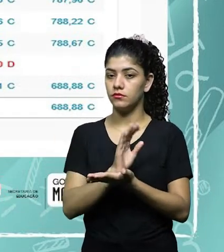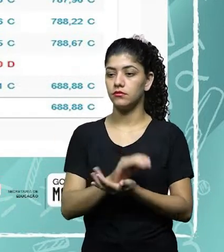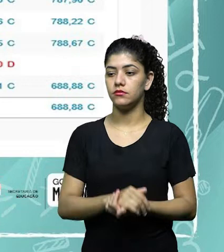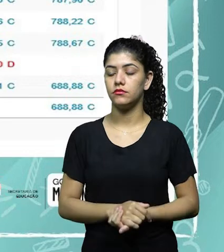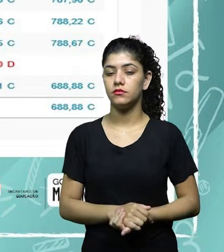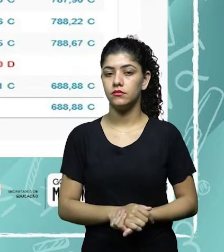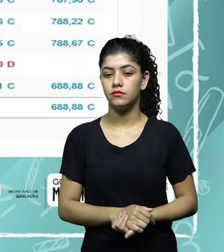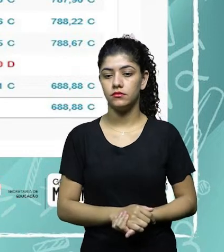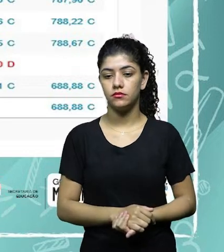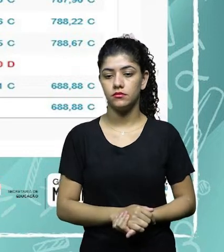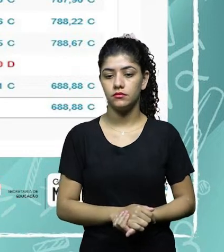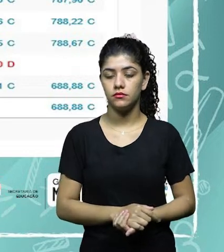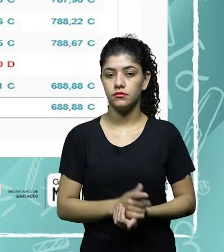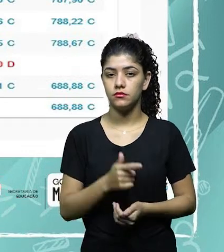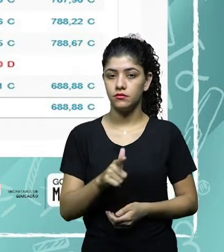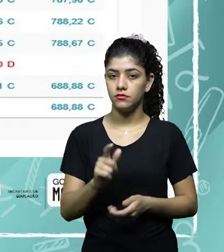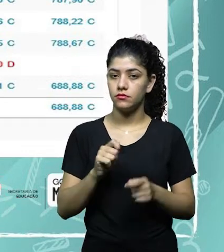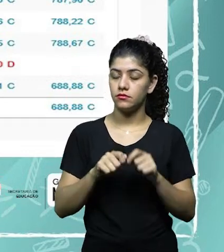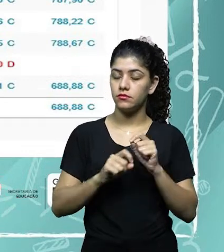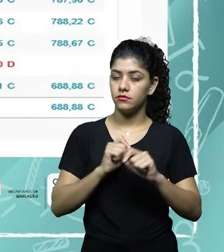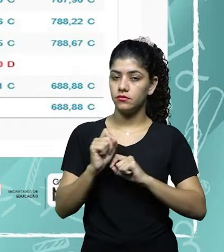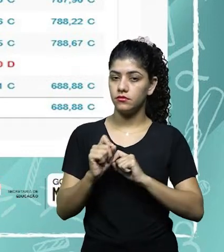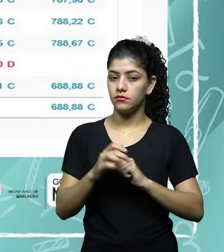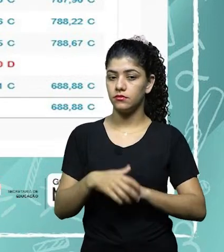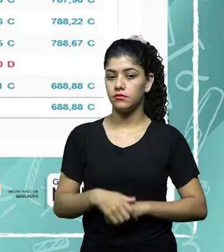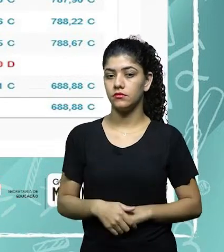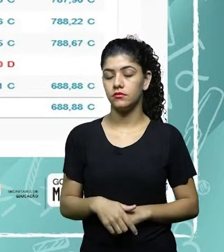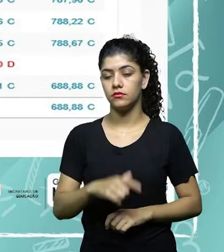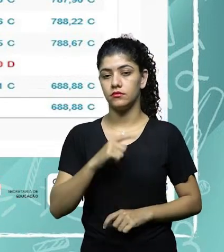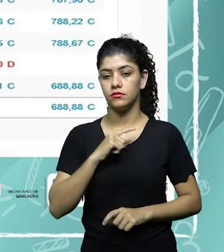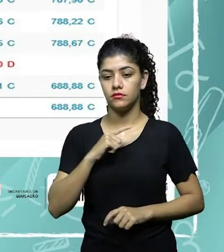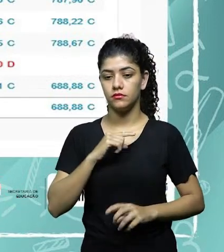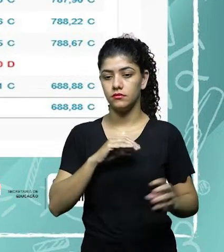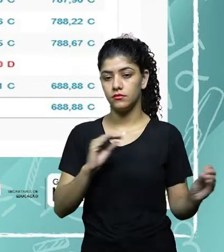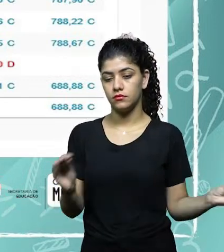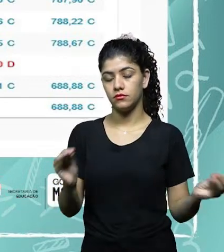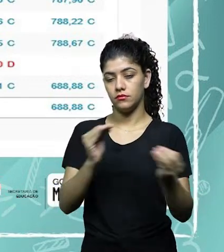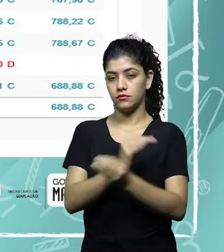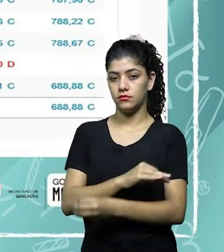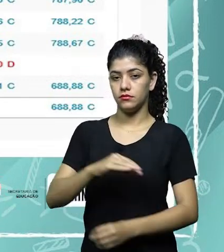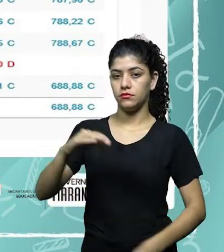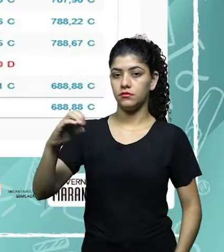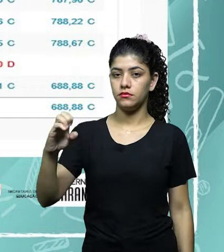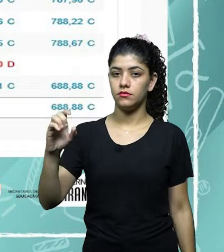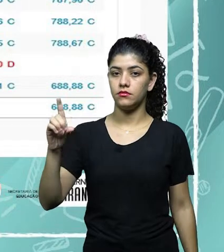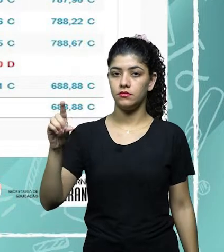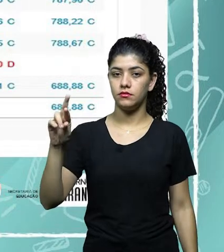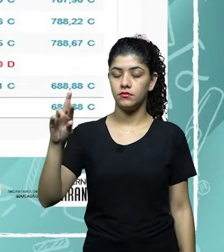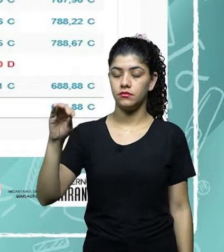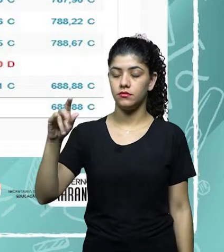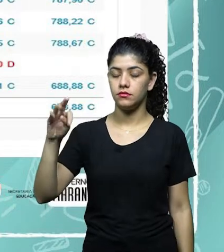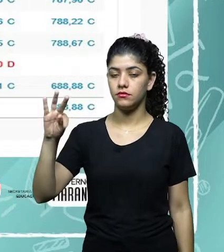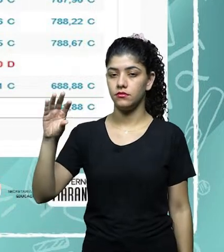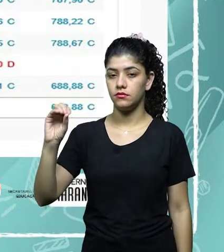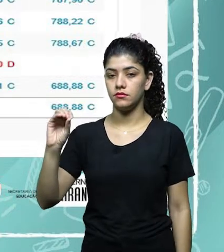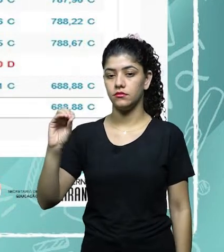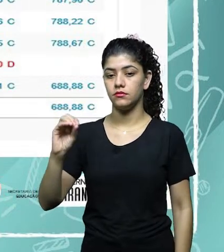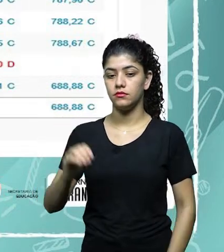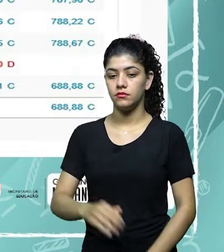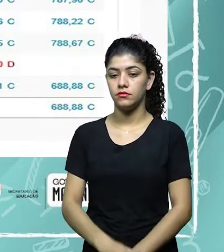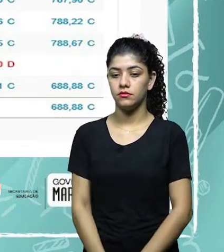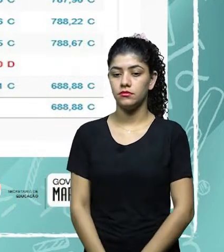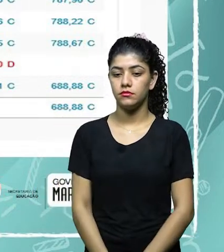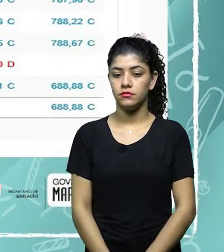dinheiro na conta, você vai pegar o saldo. Ó, aqui nós tivemos uma transferência de crédito. Então, houve